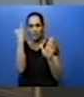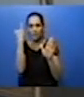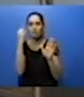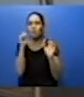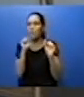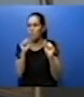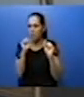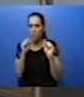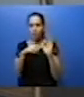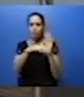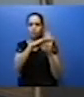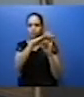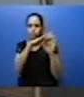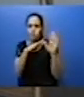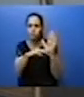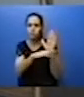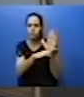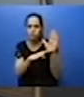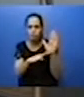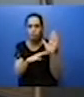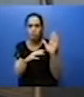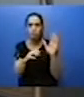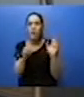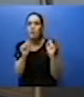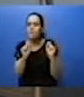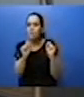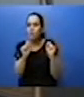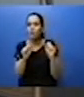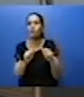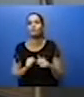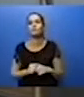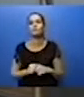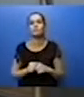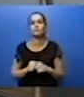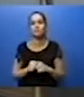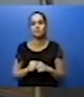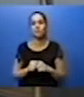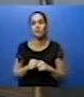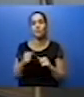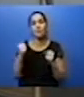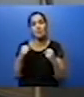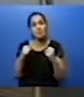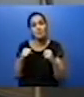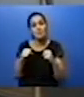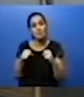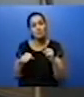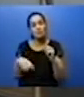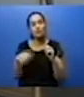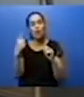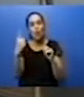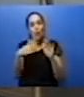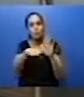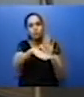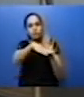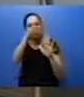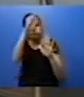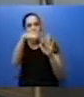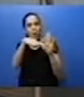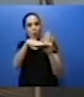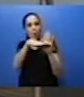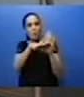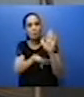outra tá o que importa é um tá em cima o outro tá embaixo coloquei a barrinha aqui